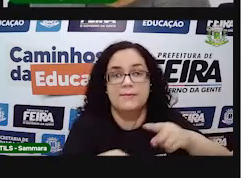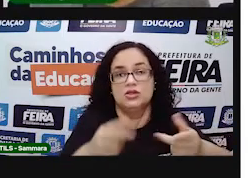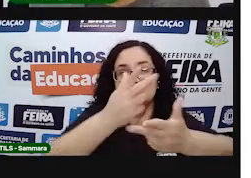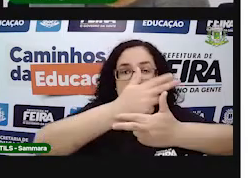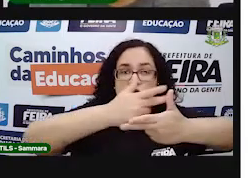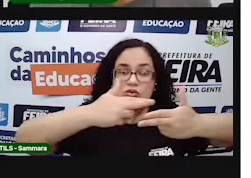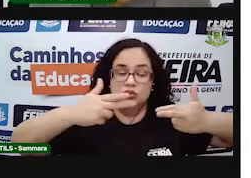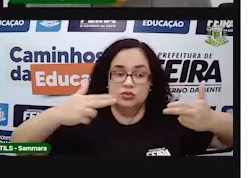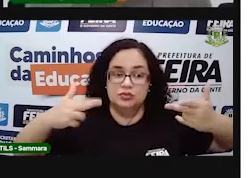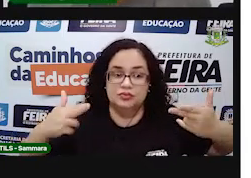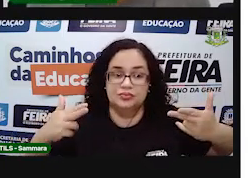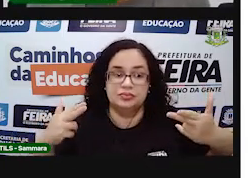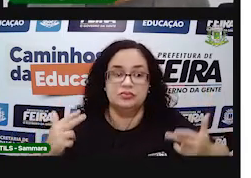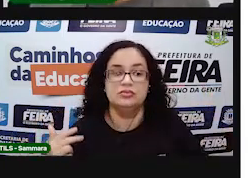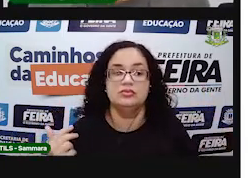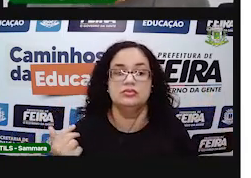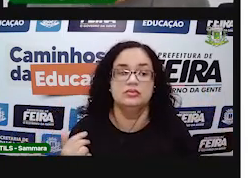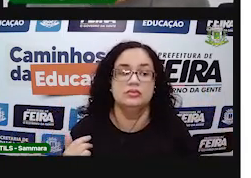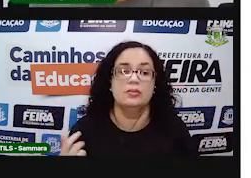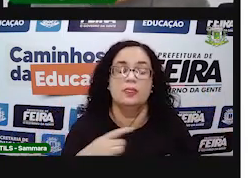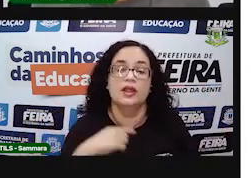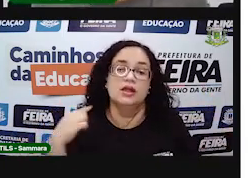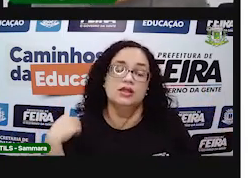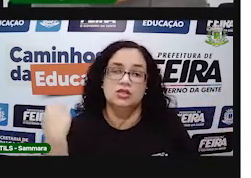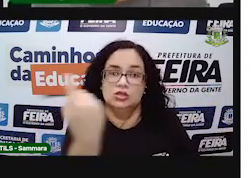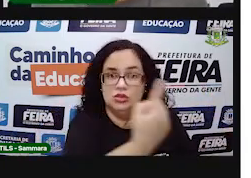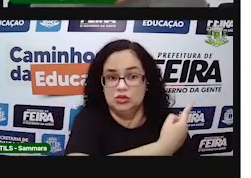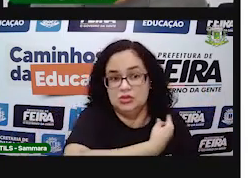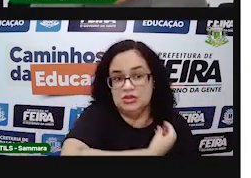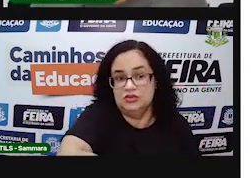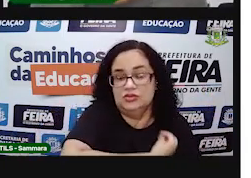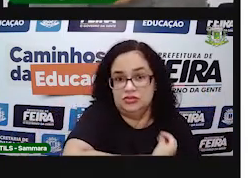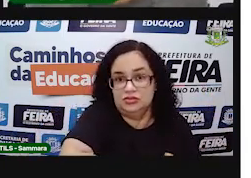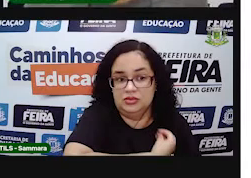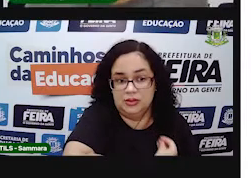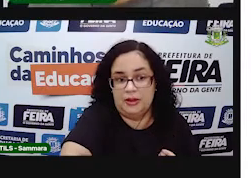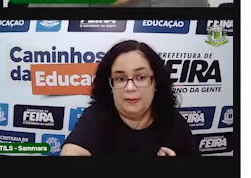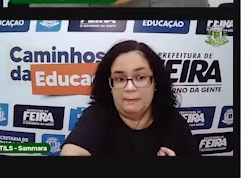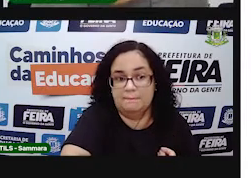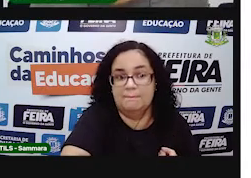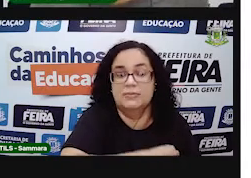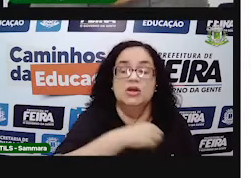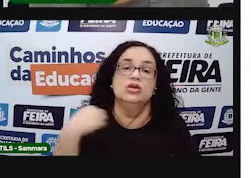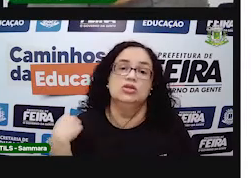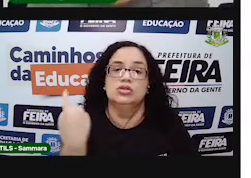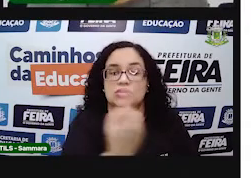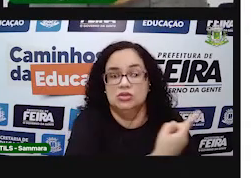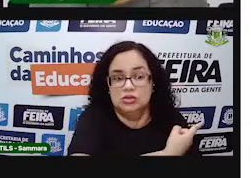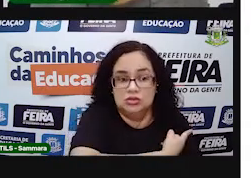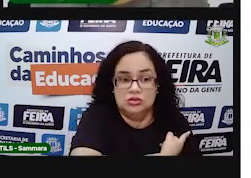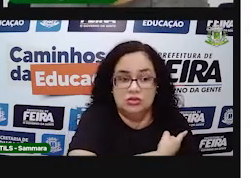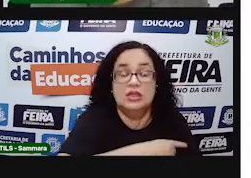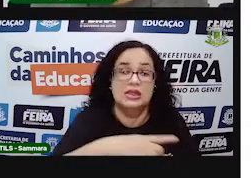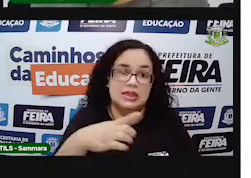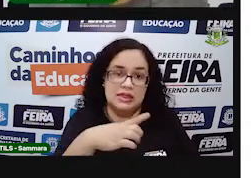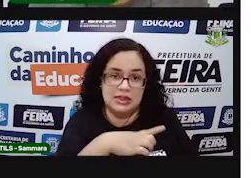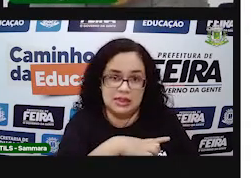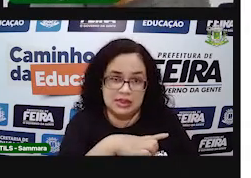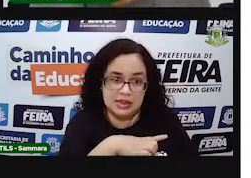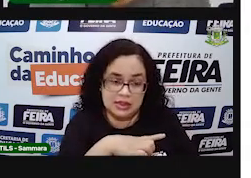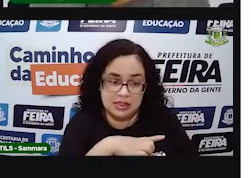objetos e as coisas que fazem parte da nossa vida, que fazem parte do nosso